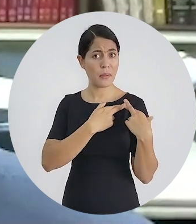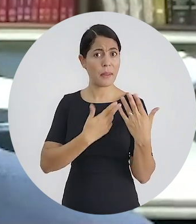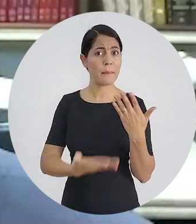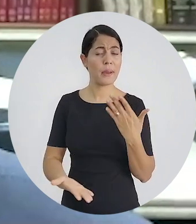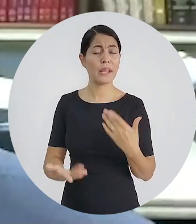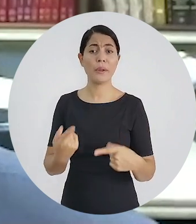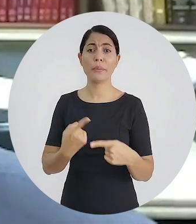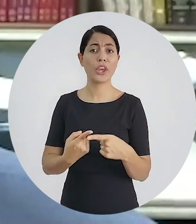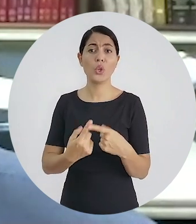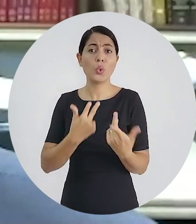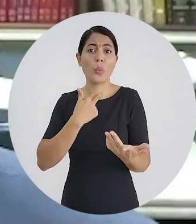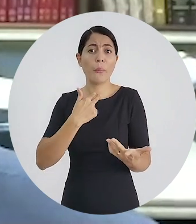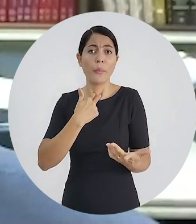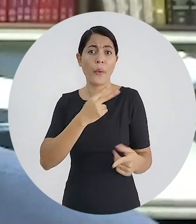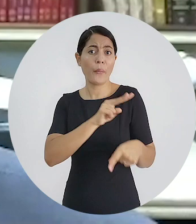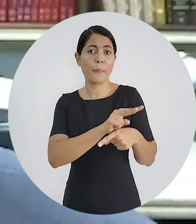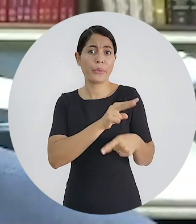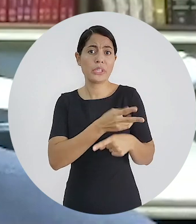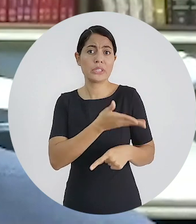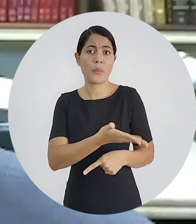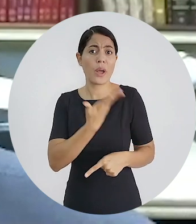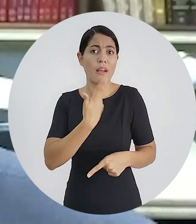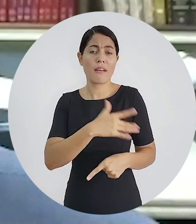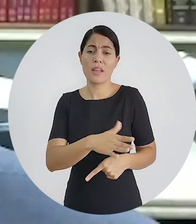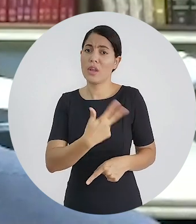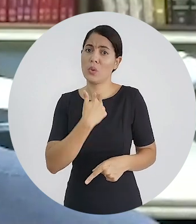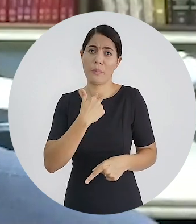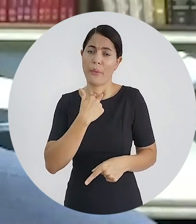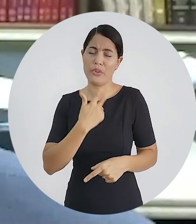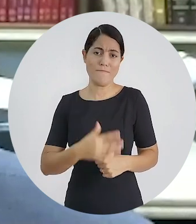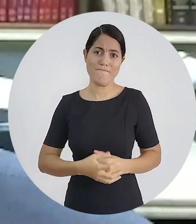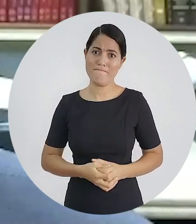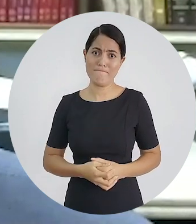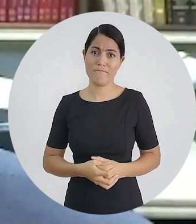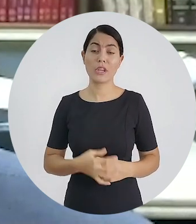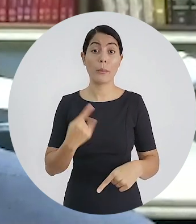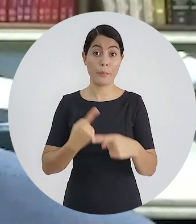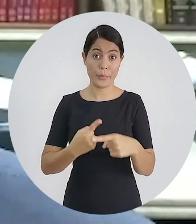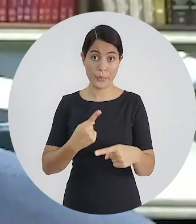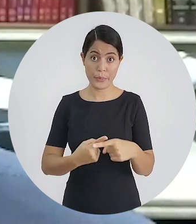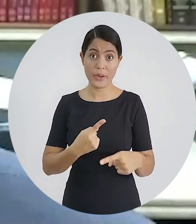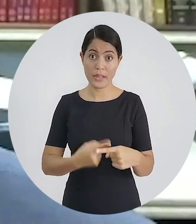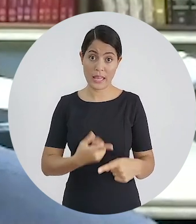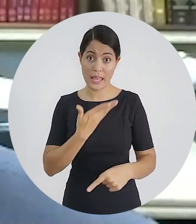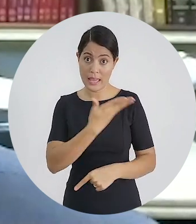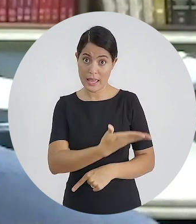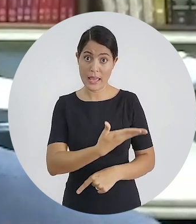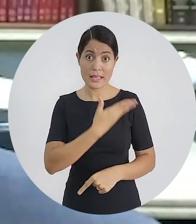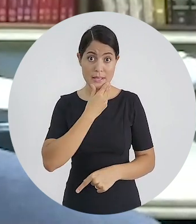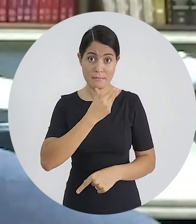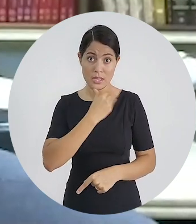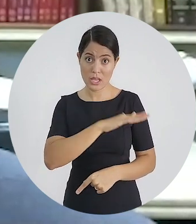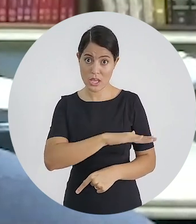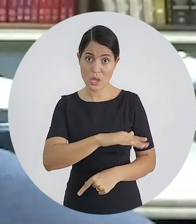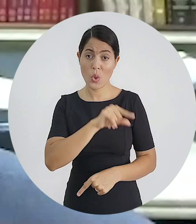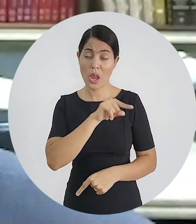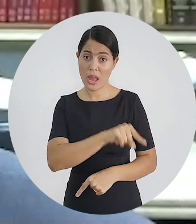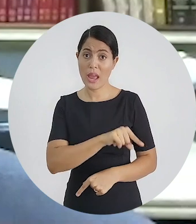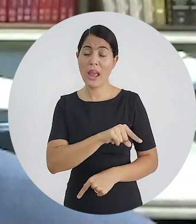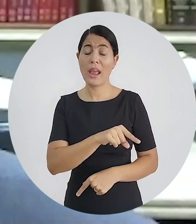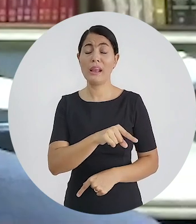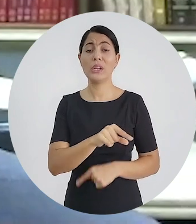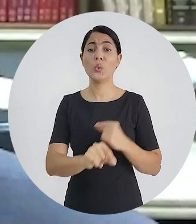administração familiar. Eles não têm como ficar com o poder familiar com a criança que torturava. E depois se investir muito num